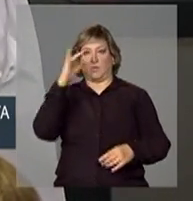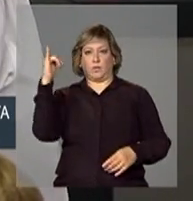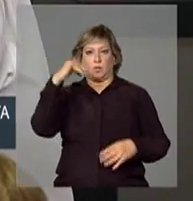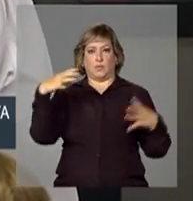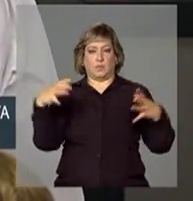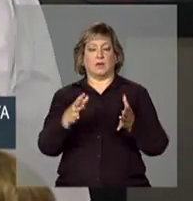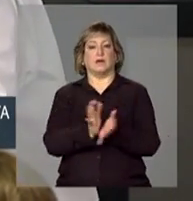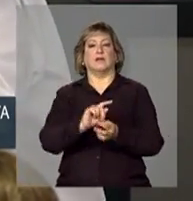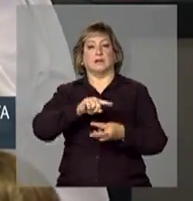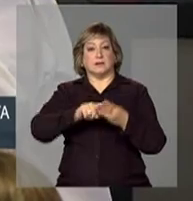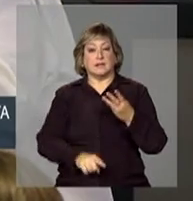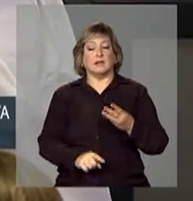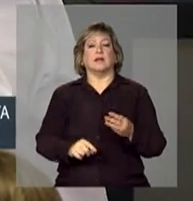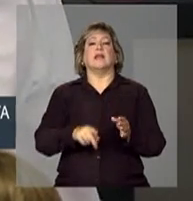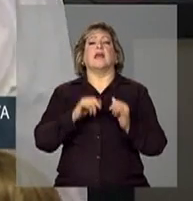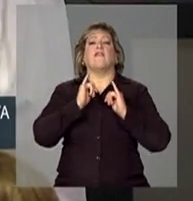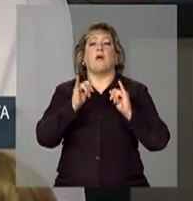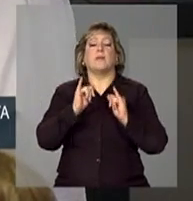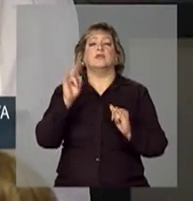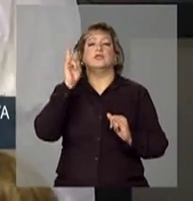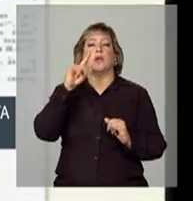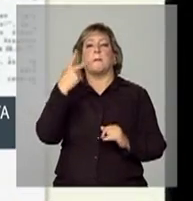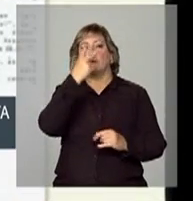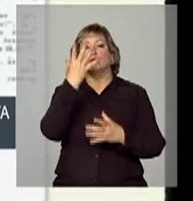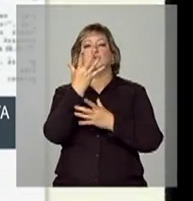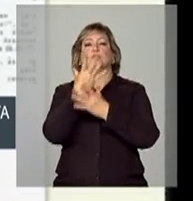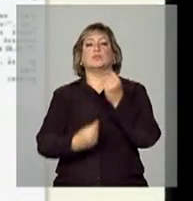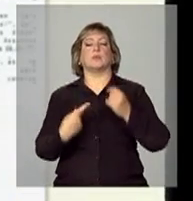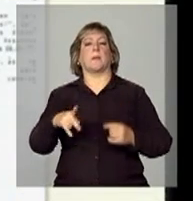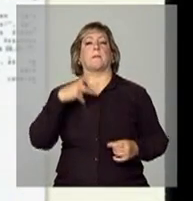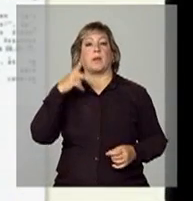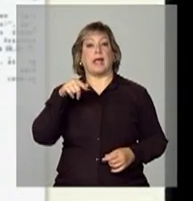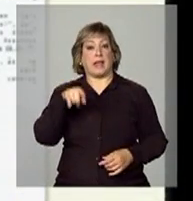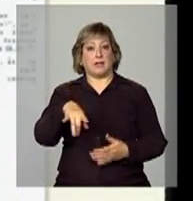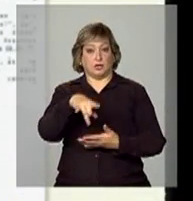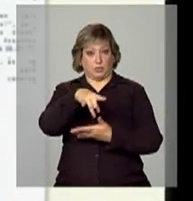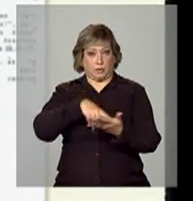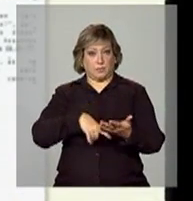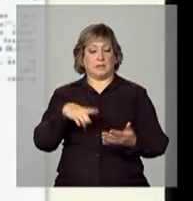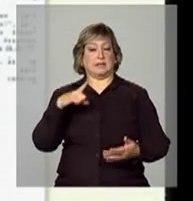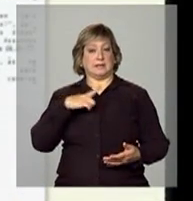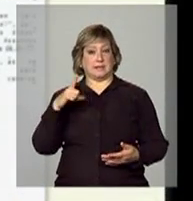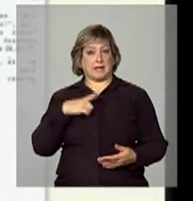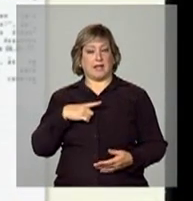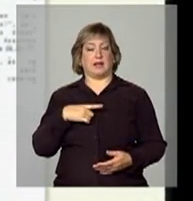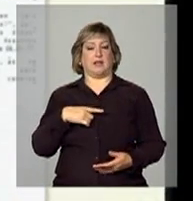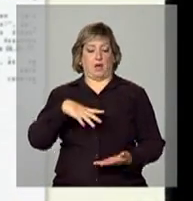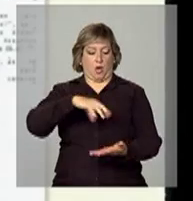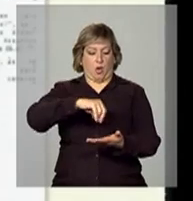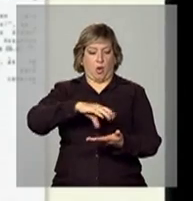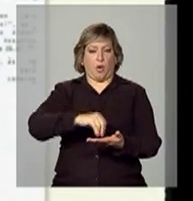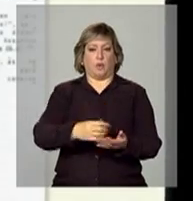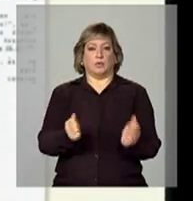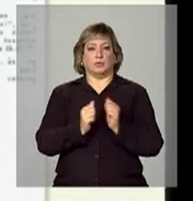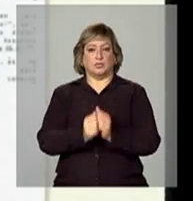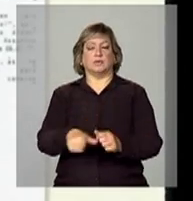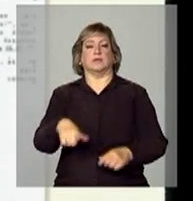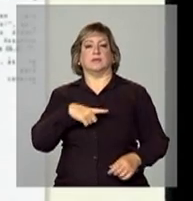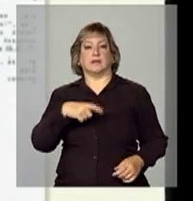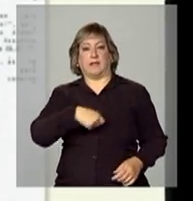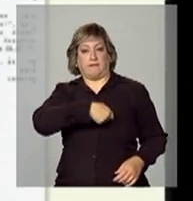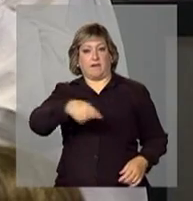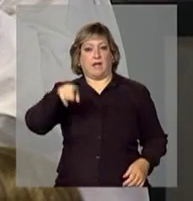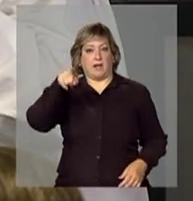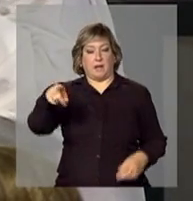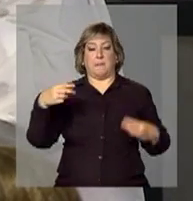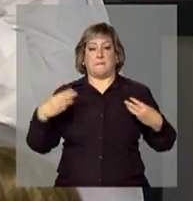aos desaparecidos políticos. Esse documento traz cópia da resposta enviada ao Ministério da